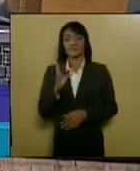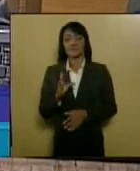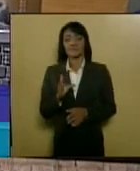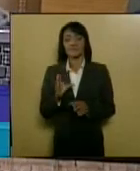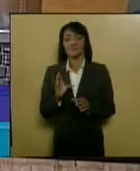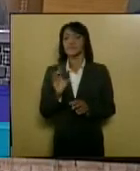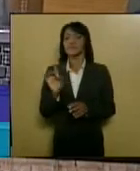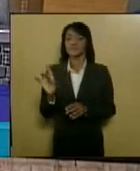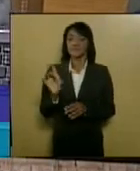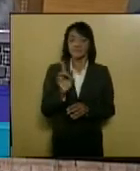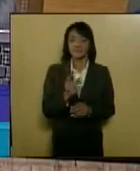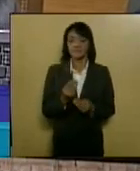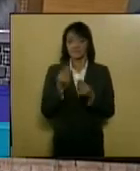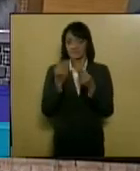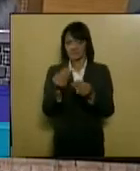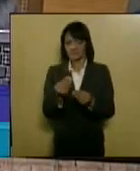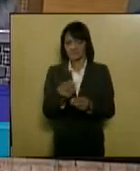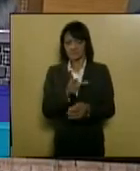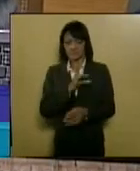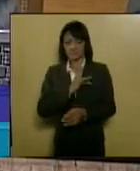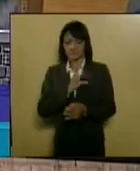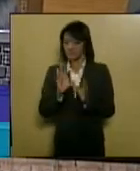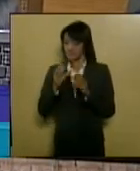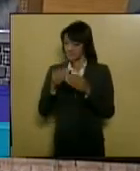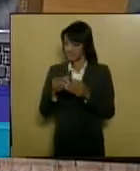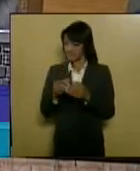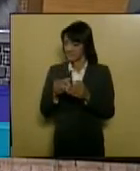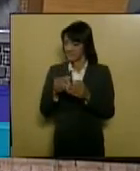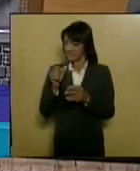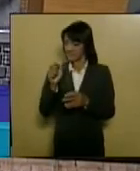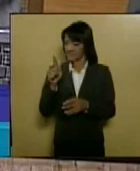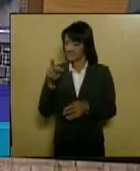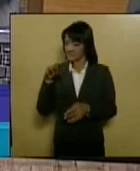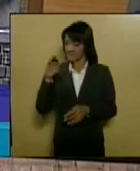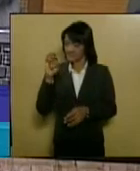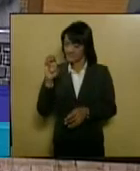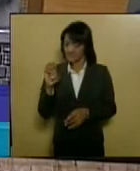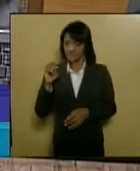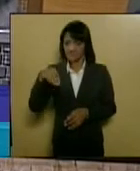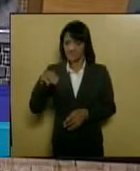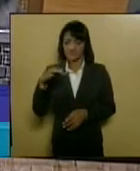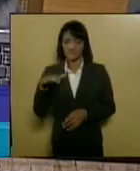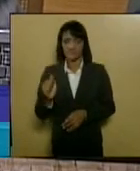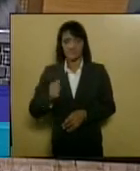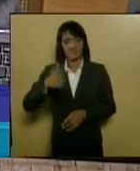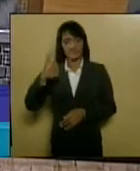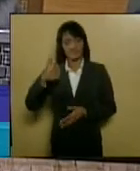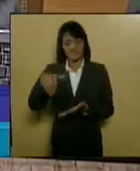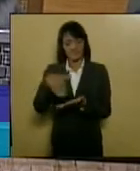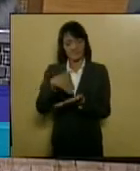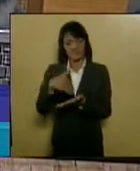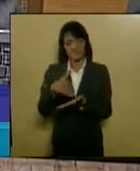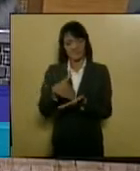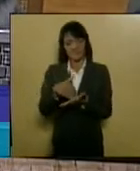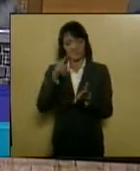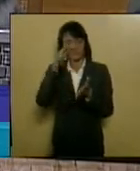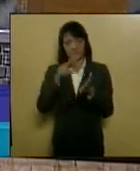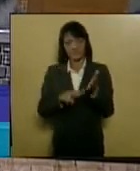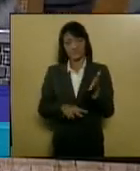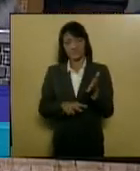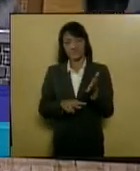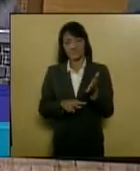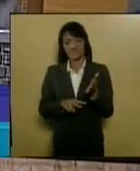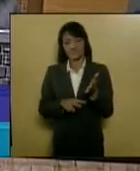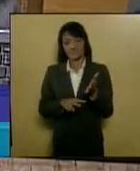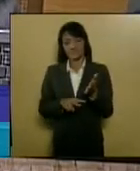batalhão. Solicito o deputado Garibaldo Mendonça, neste momento primeiro secretário, que faça a leitura da